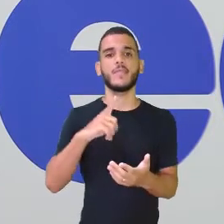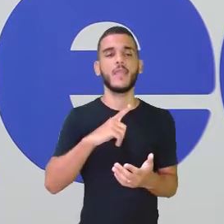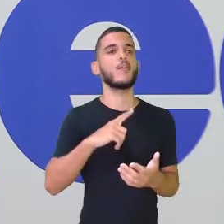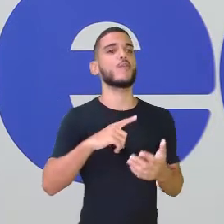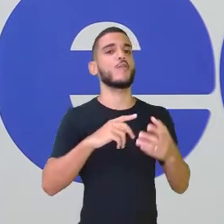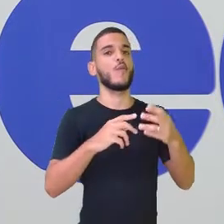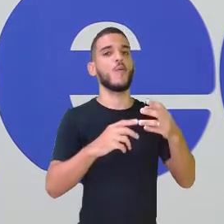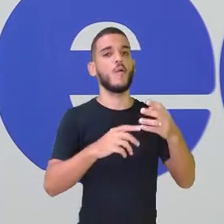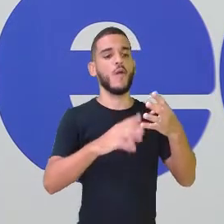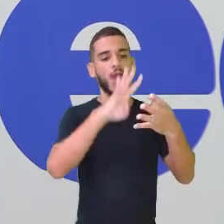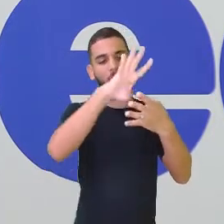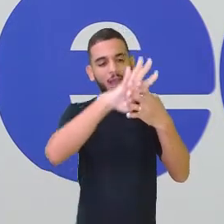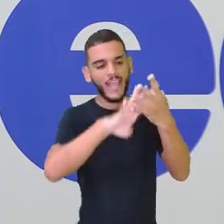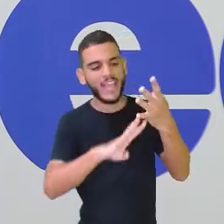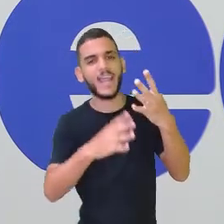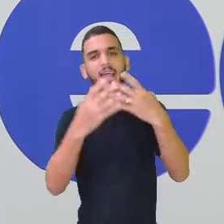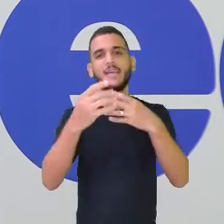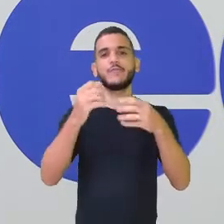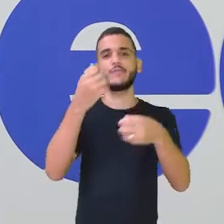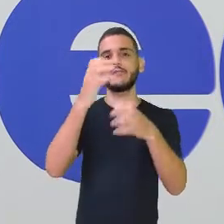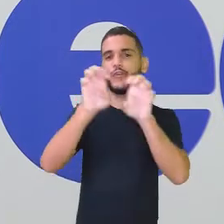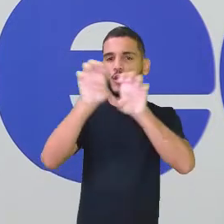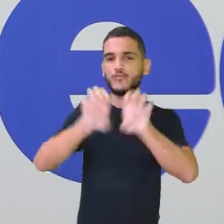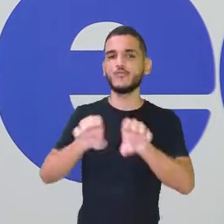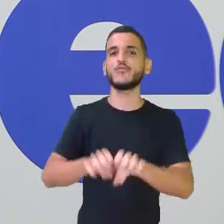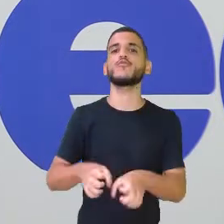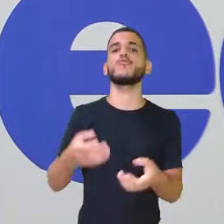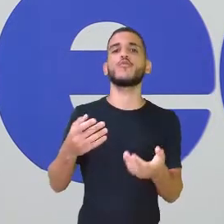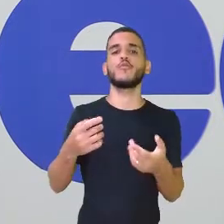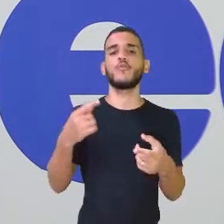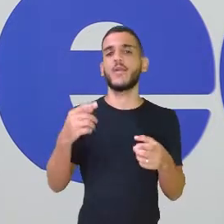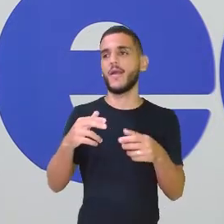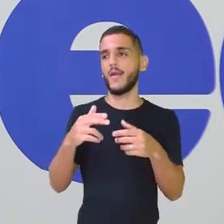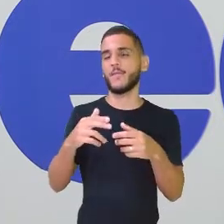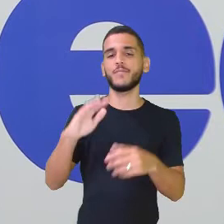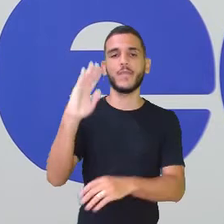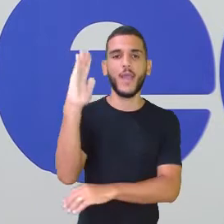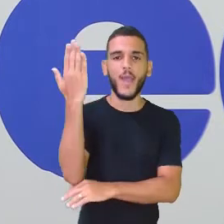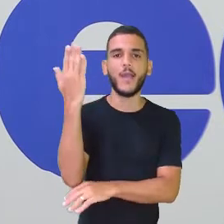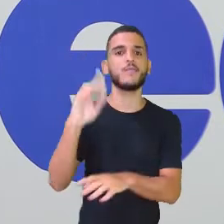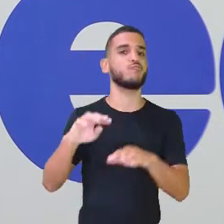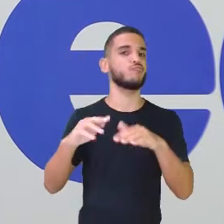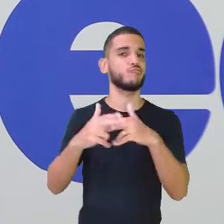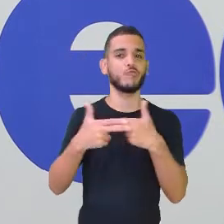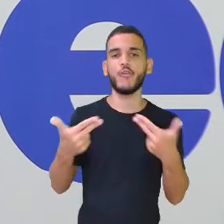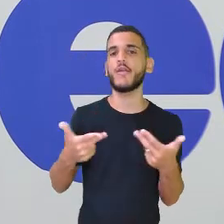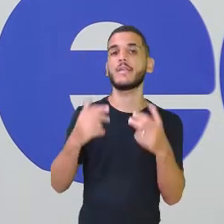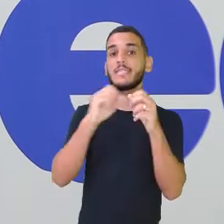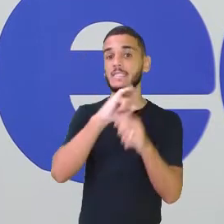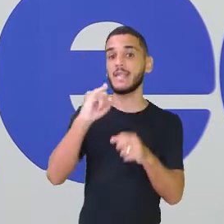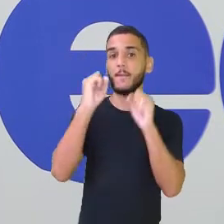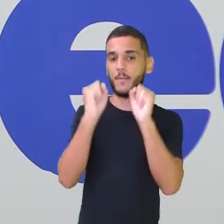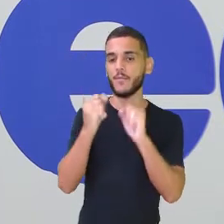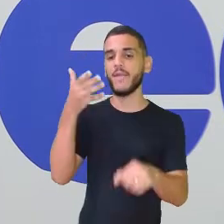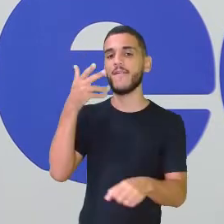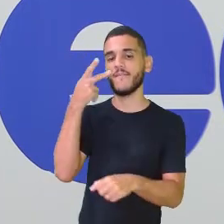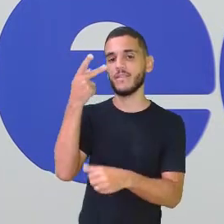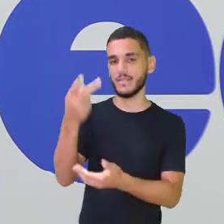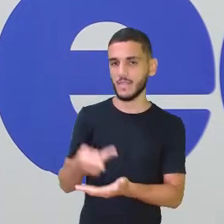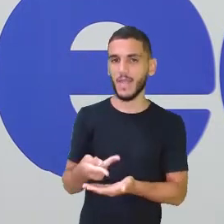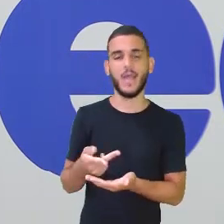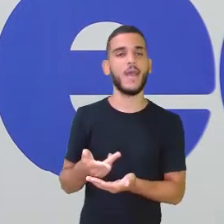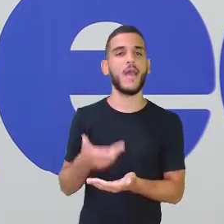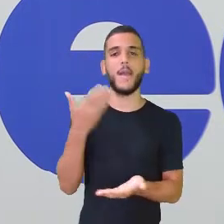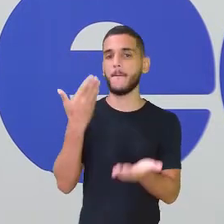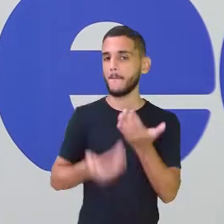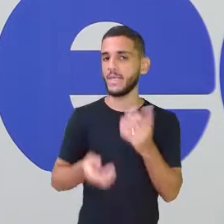a estruturazinha, a madeira, tá tudo lá. É bem interessante. Quem tiver a oportunidade de ir à Casa da Cultura, não perca